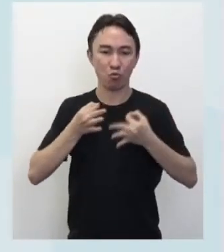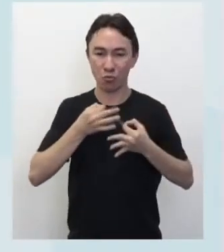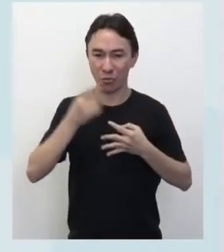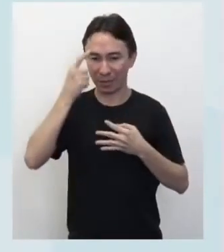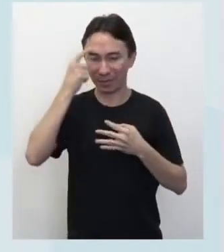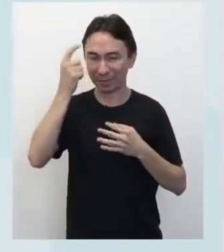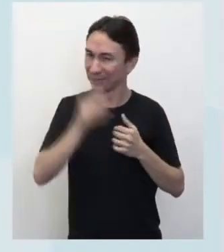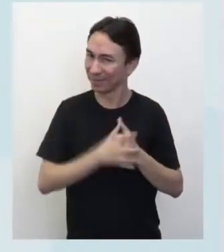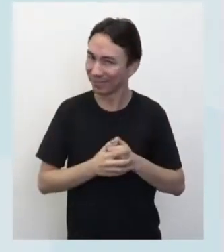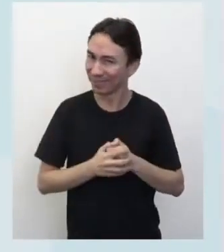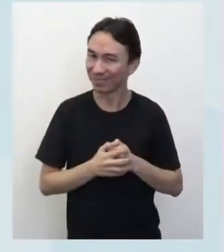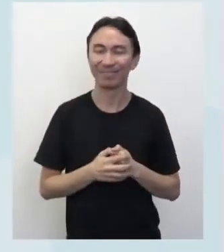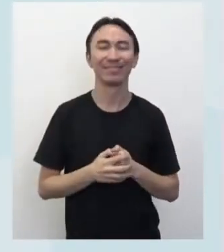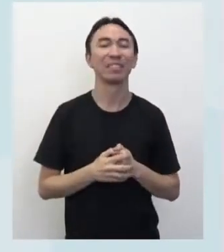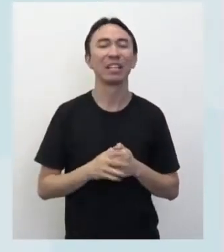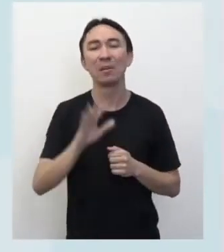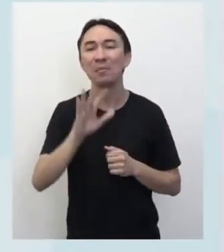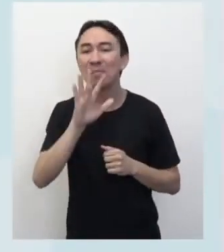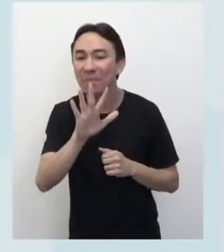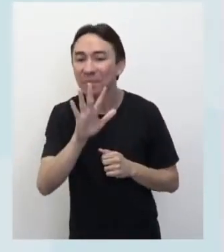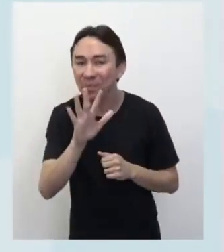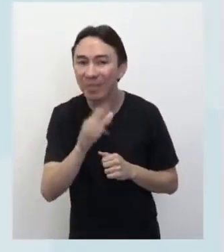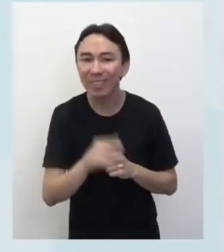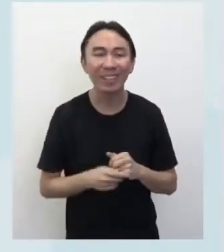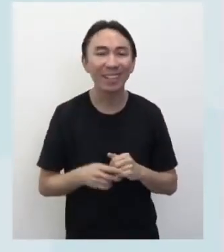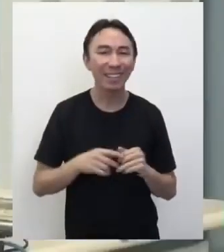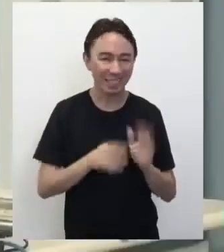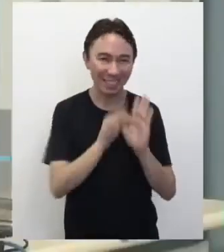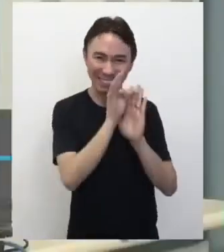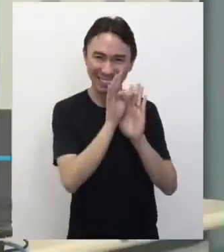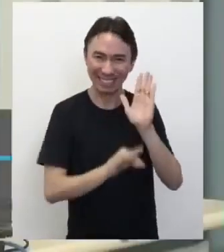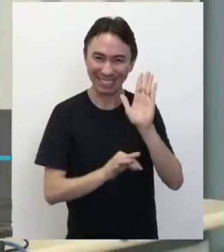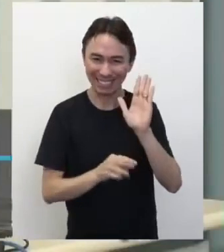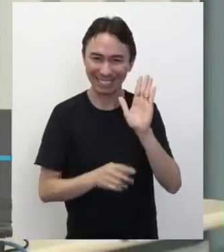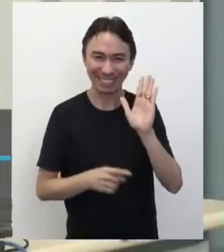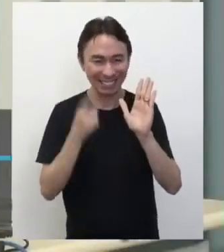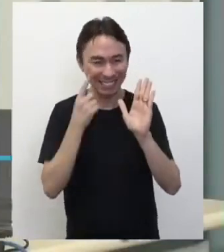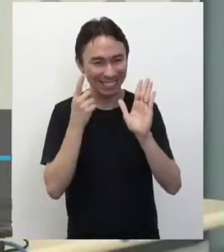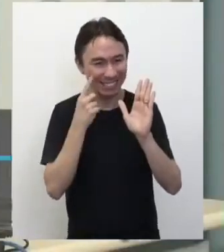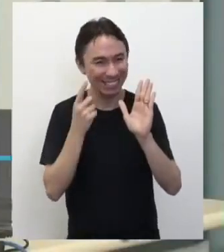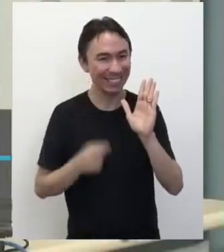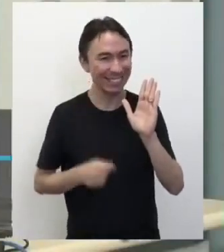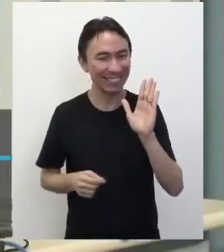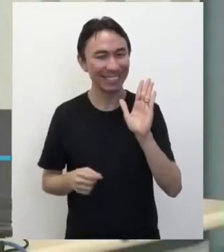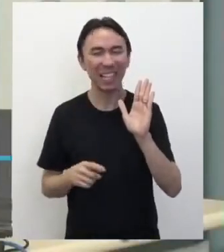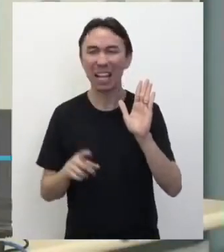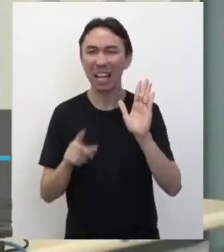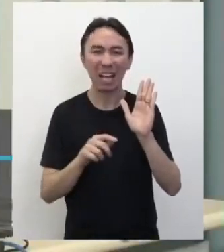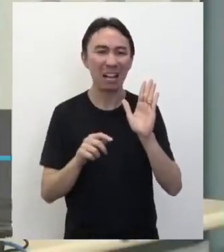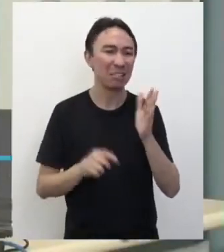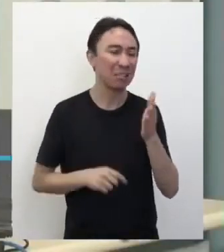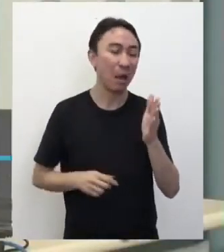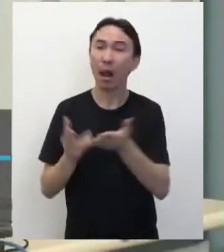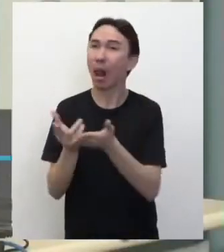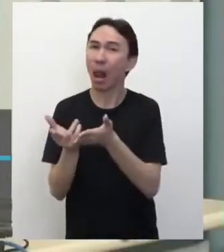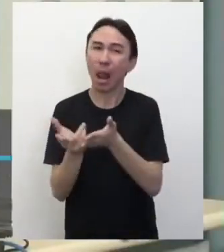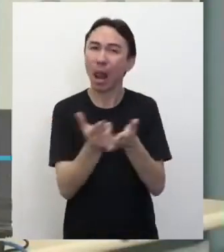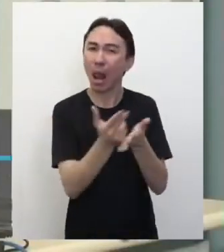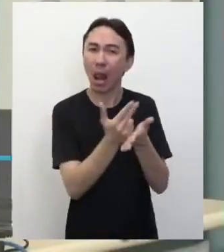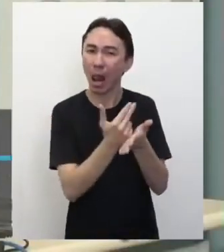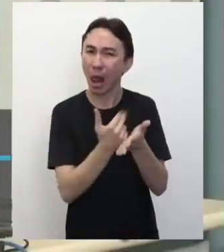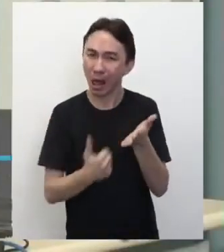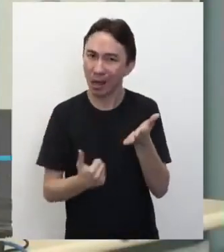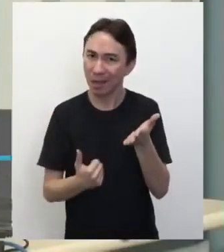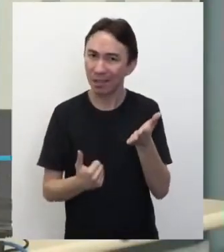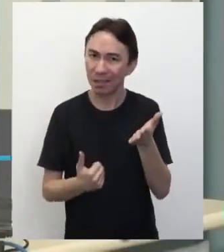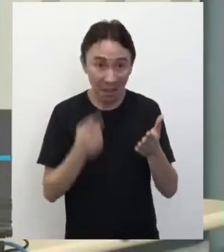é. Antes de a gente falar mais sobre esse texto da Ana Carolina, olha a assinatura dela. Ela que desenhou? Foi ela que desenhou. Nossa, tudo. tô babando. Você quer ver como que ela